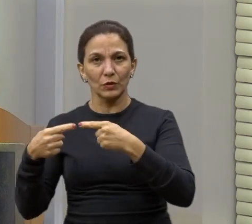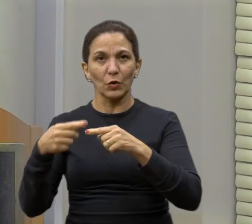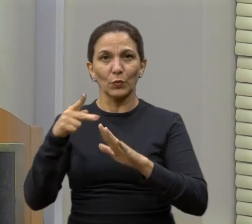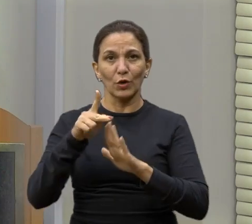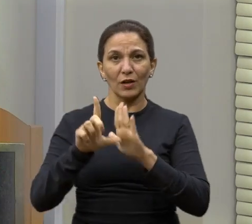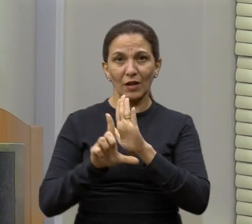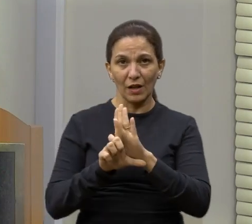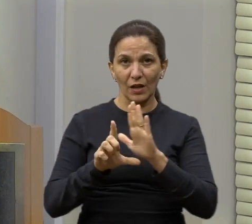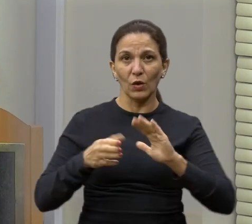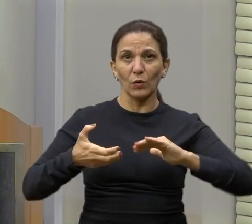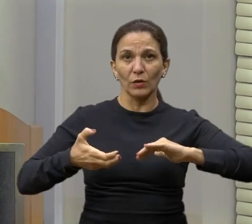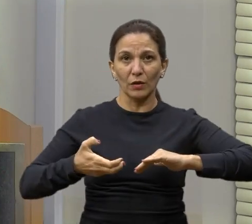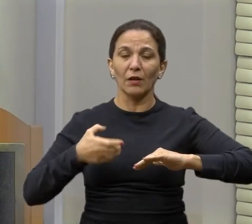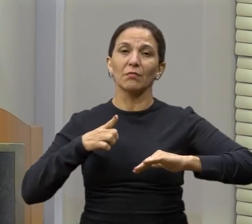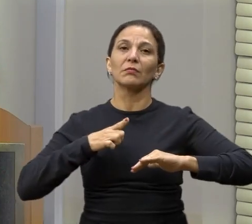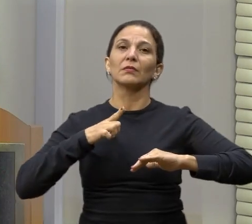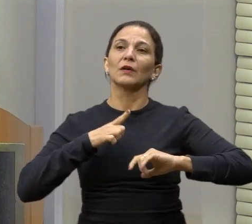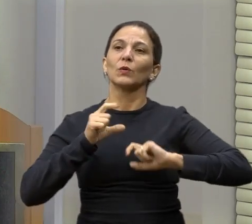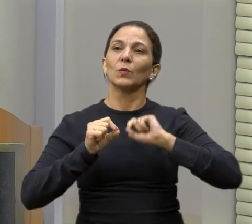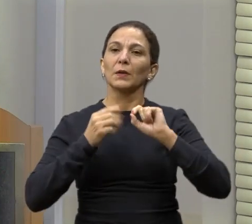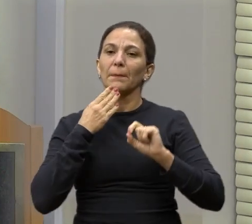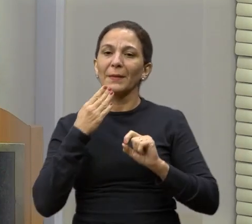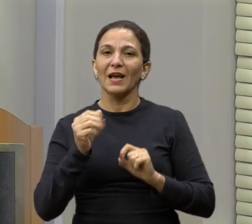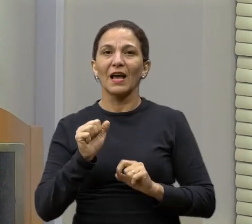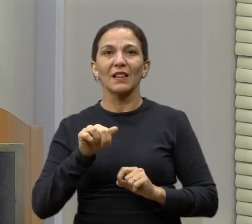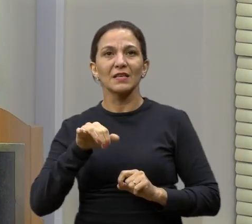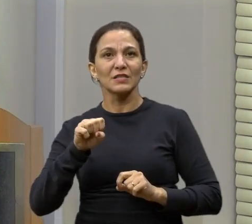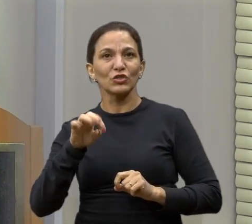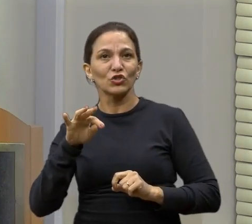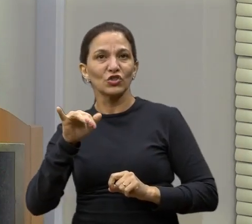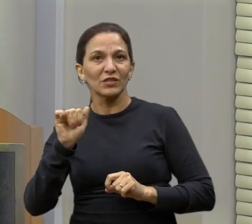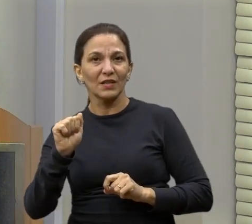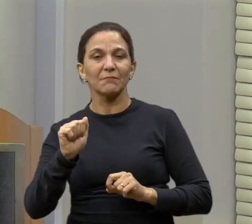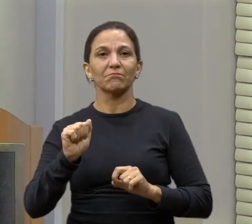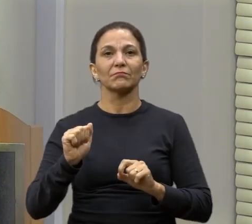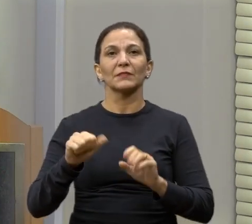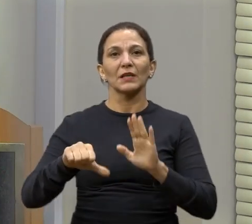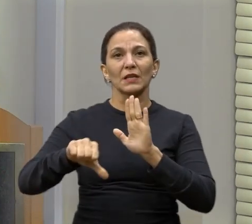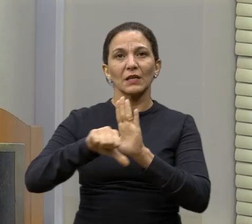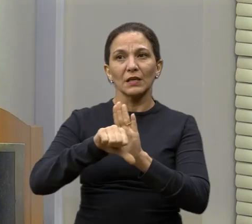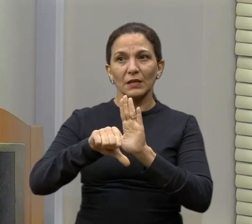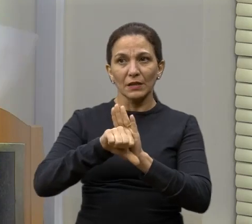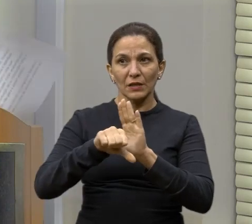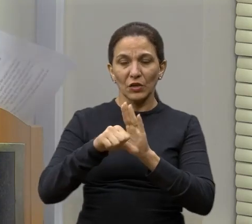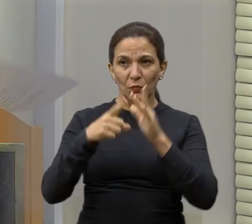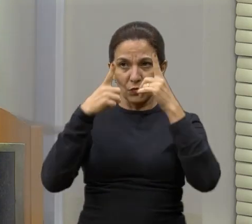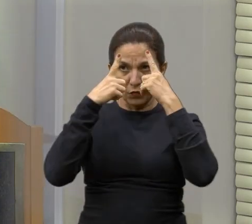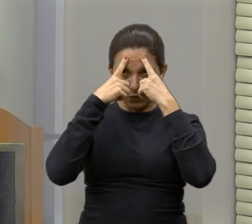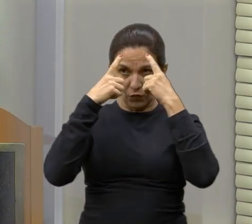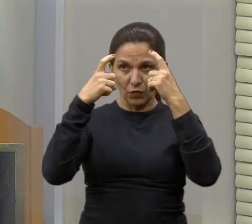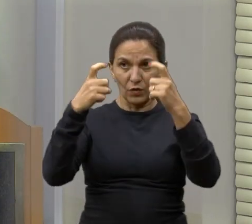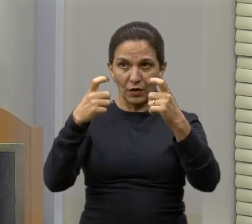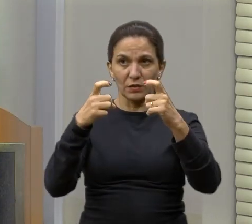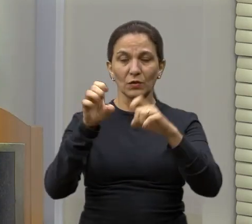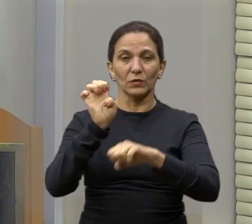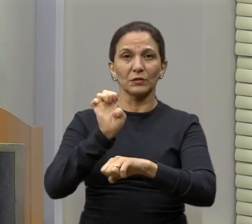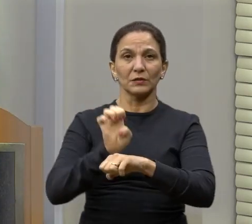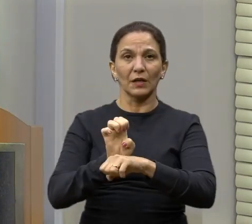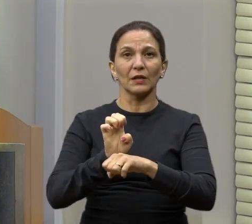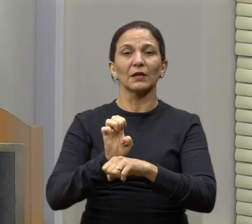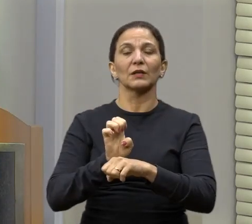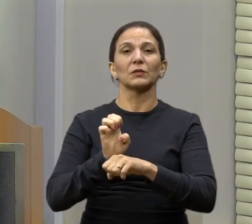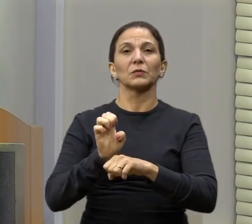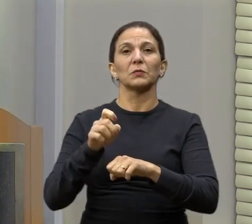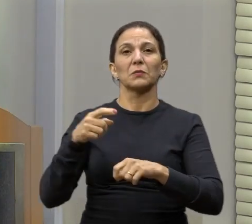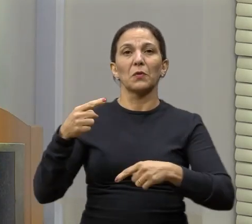que correm no Congresso Nacional pedem anistia apenas para o crime de abolição violenta ao Estado Democrático